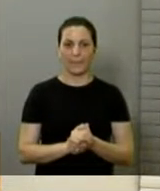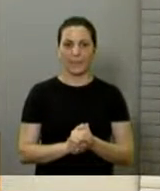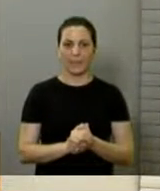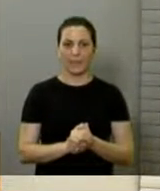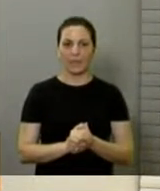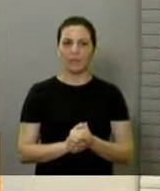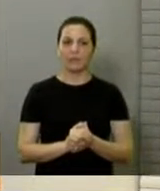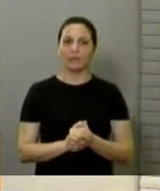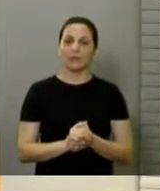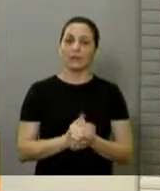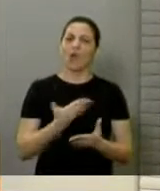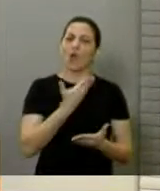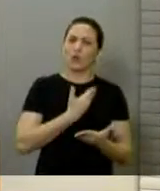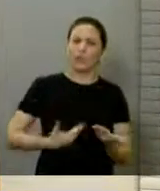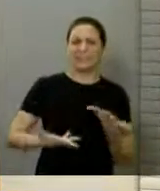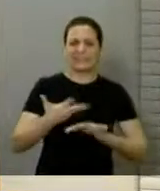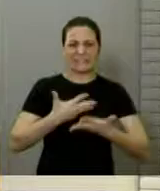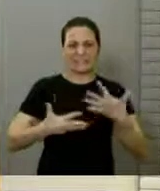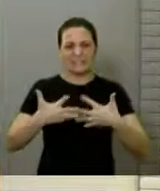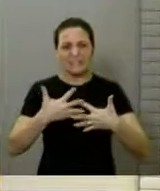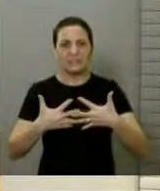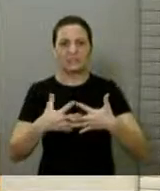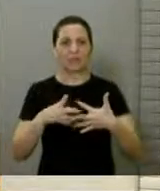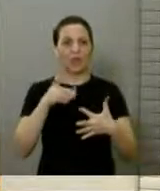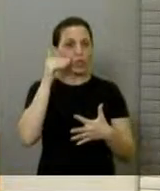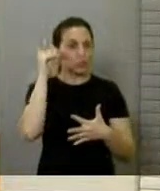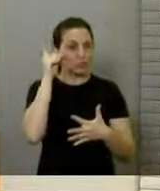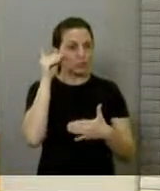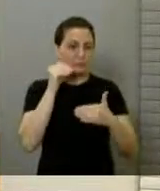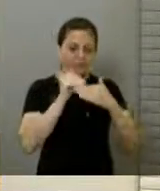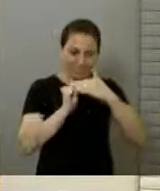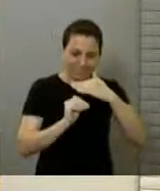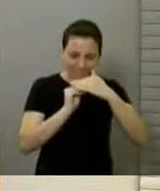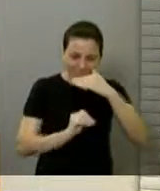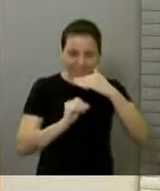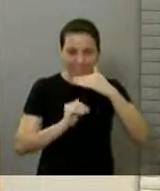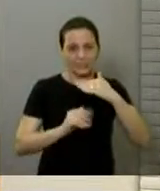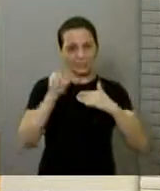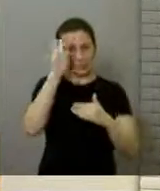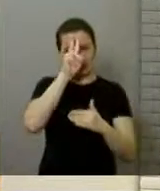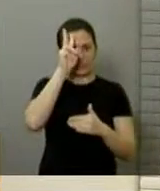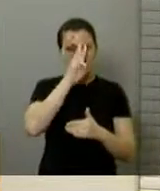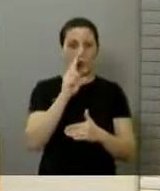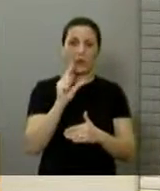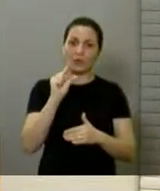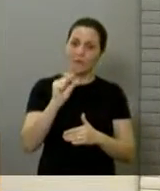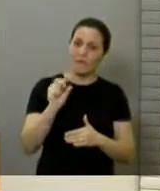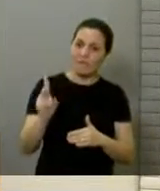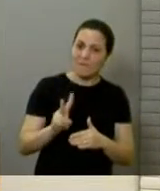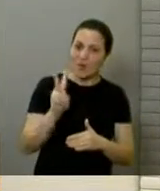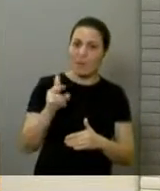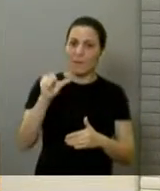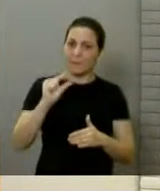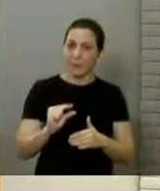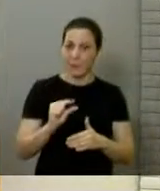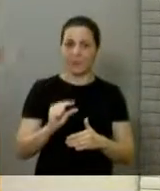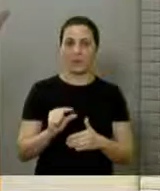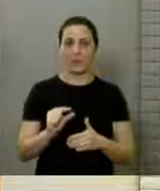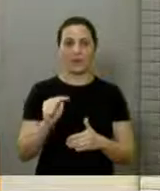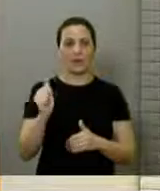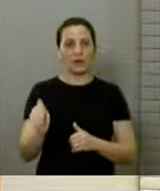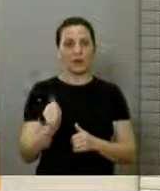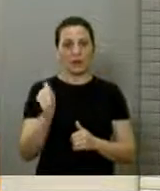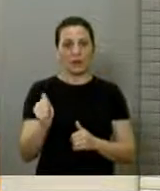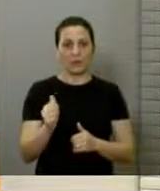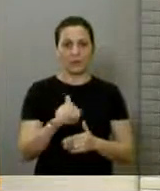está... Então, agora, se ilude, presidente. Quem acha que a Araraquara vive... Está duro,